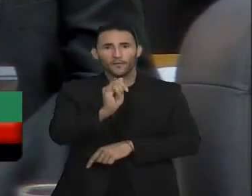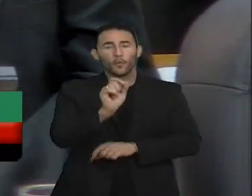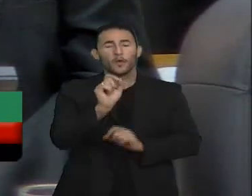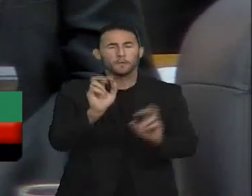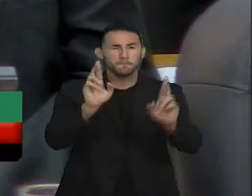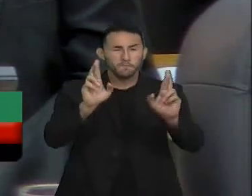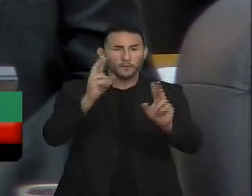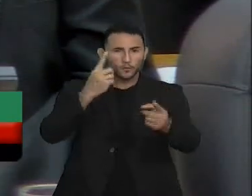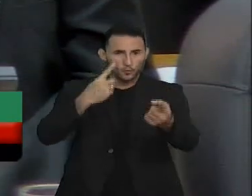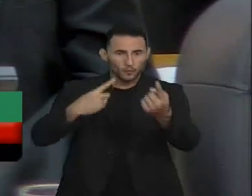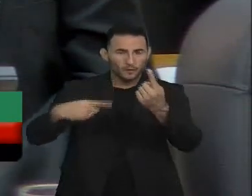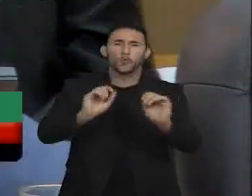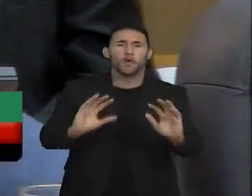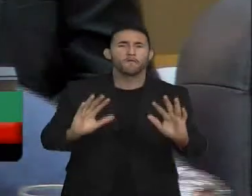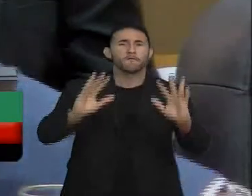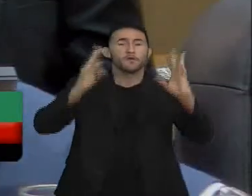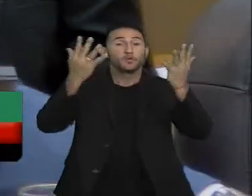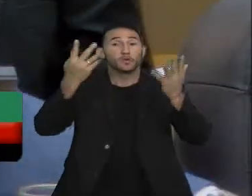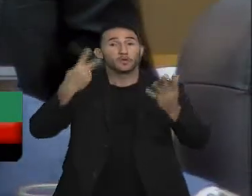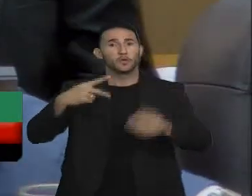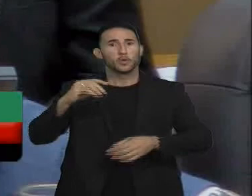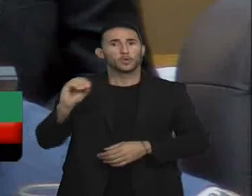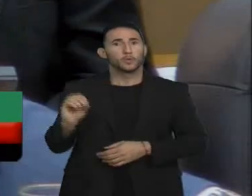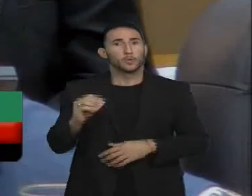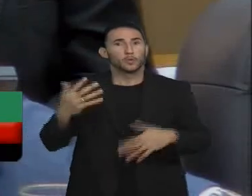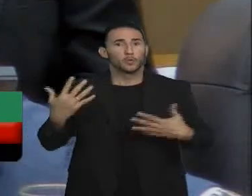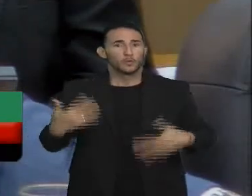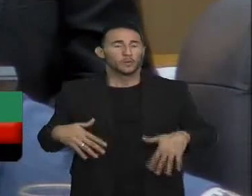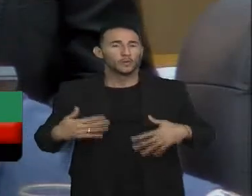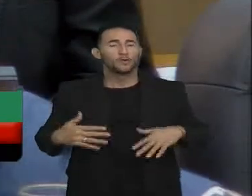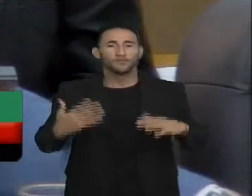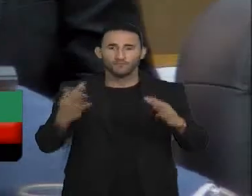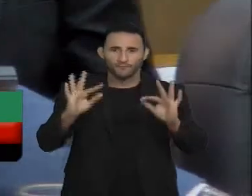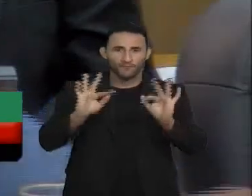desejar a ele sucesso, que Deus abençoe a cidade de